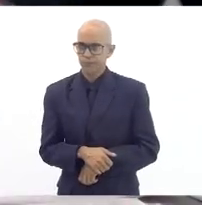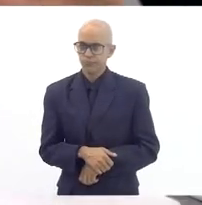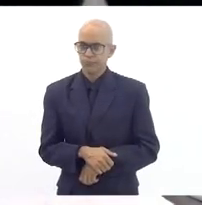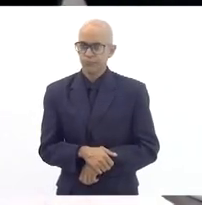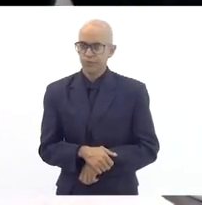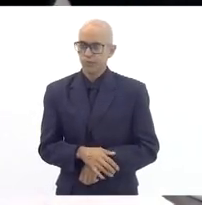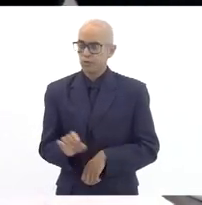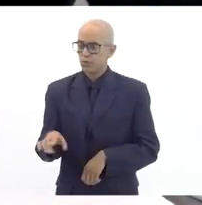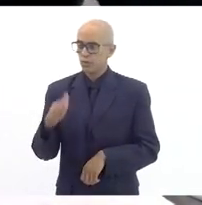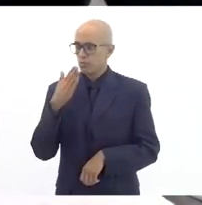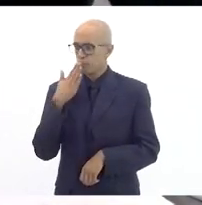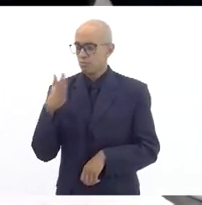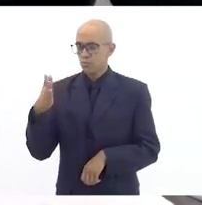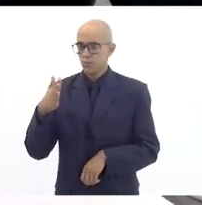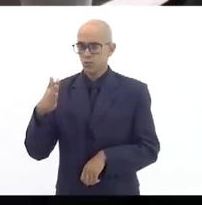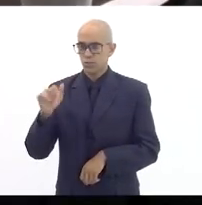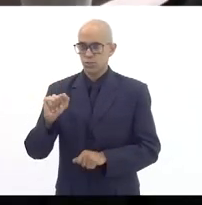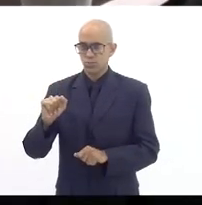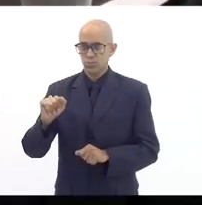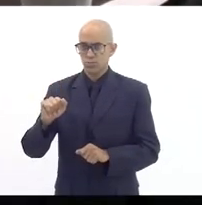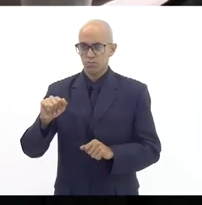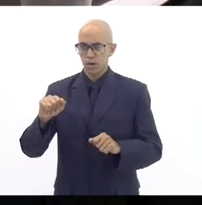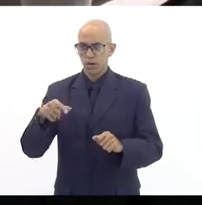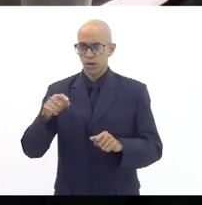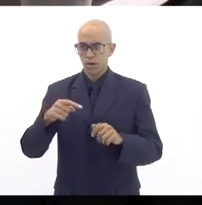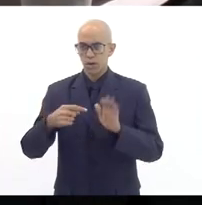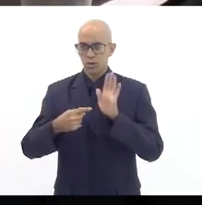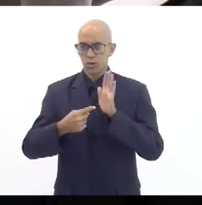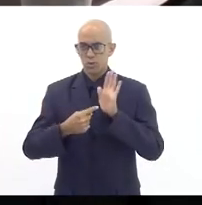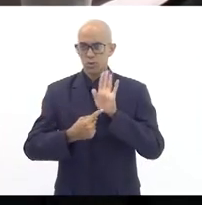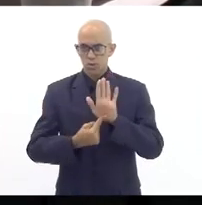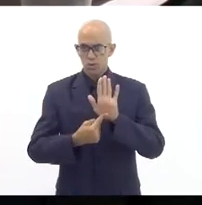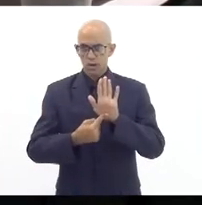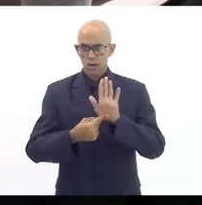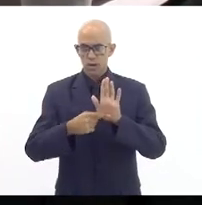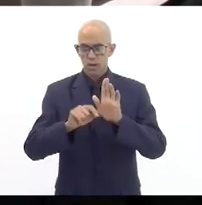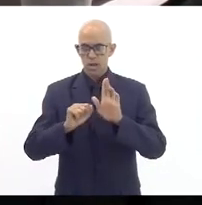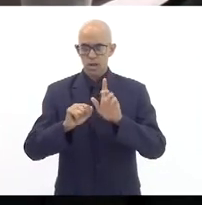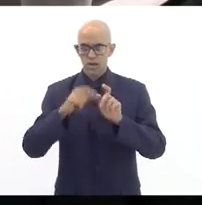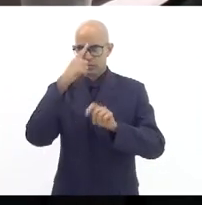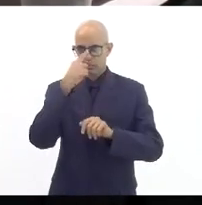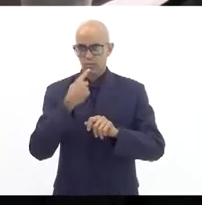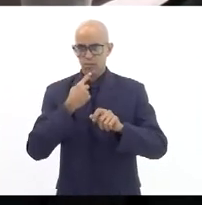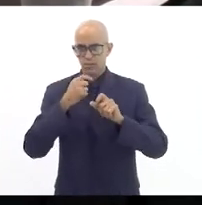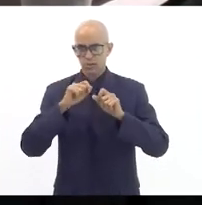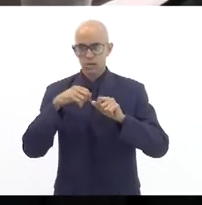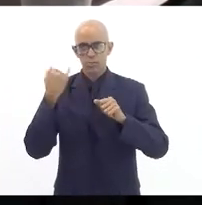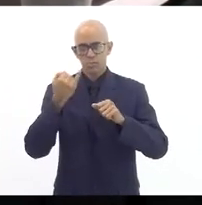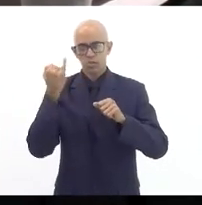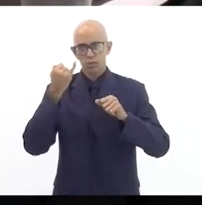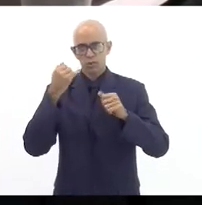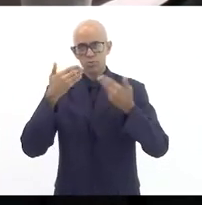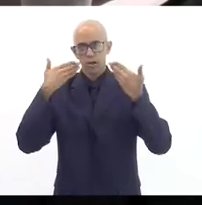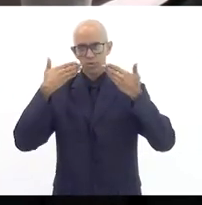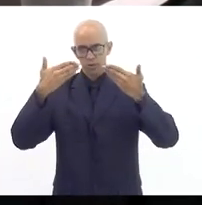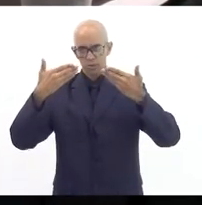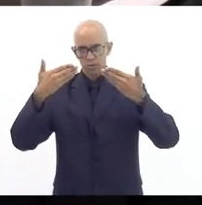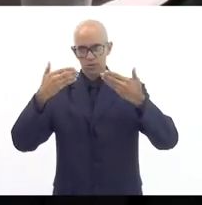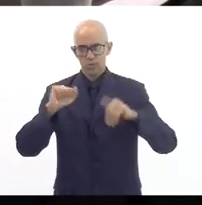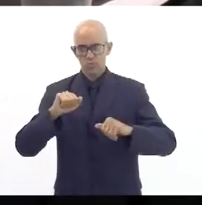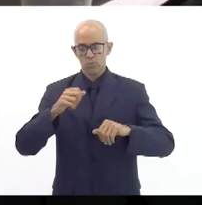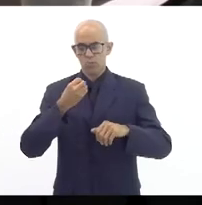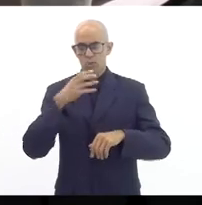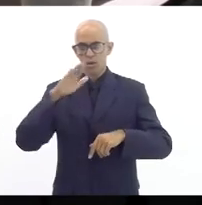transmitir, enquanto eu falo, as imagens que são importantes para a apresentação. Boa tarde a todos. Eu sou